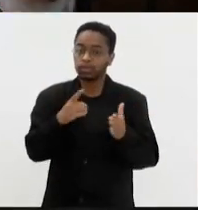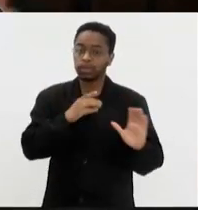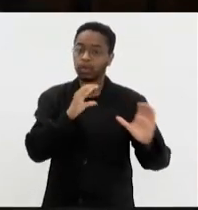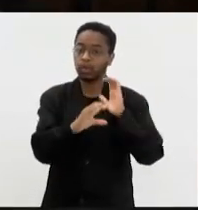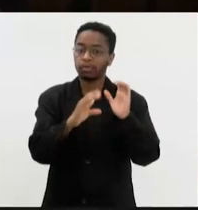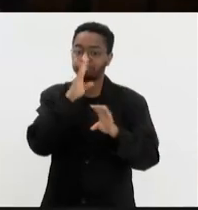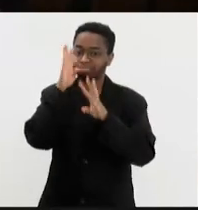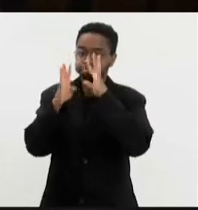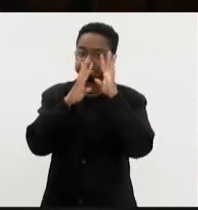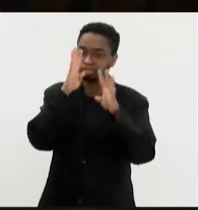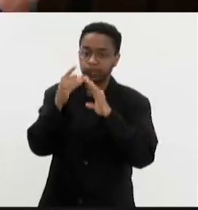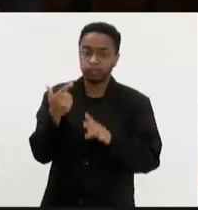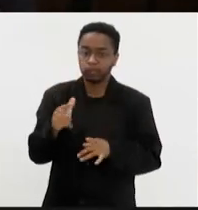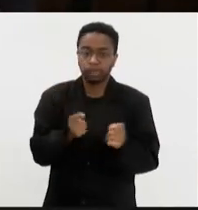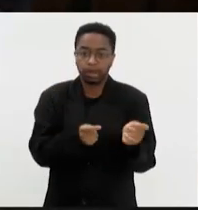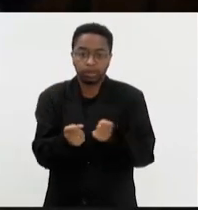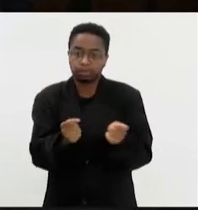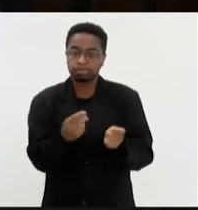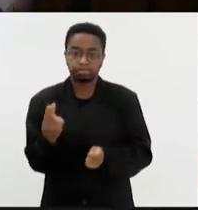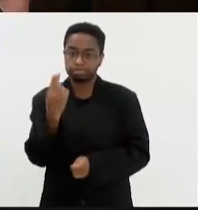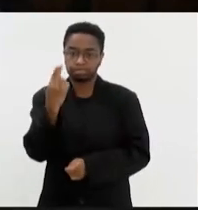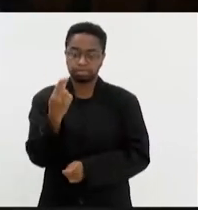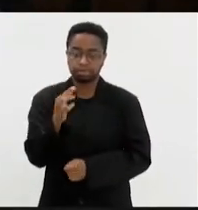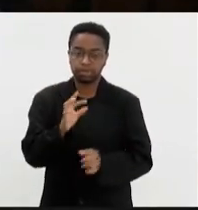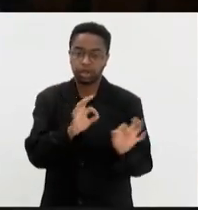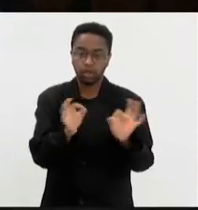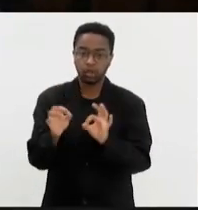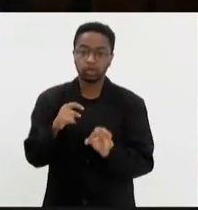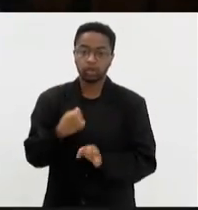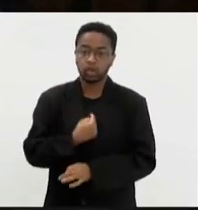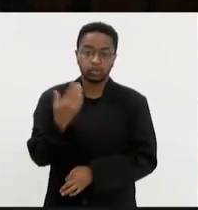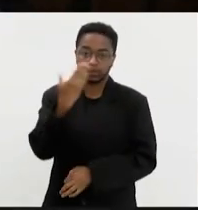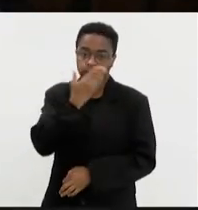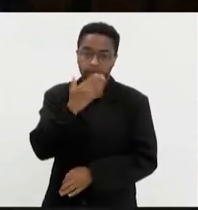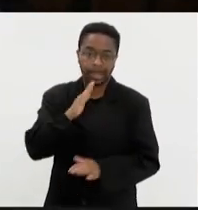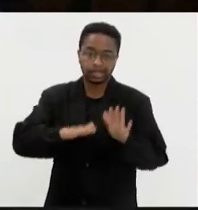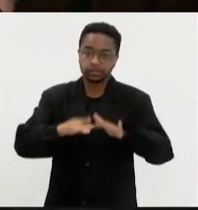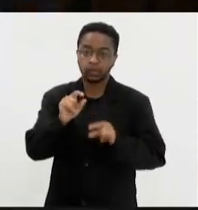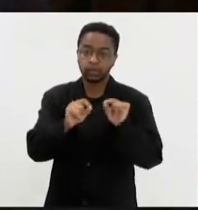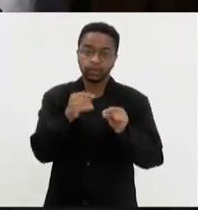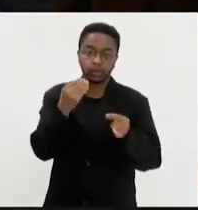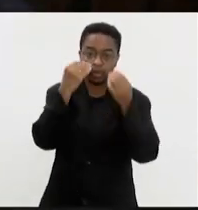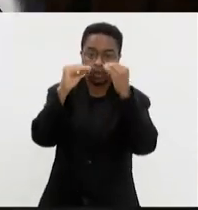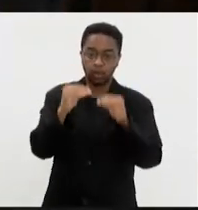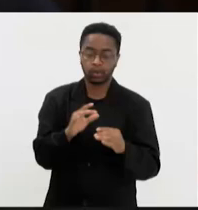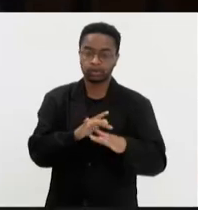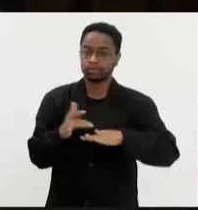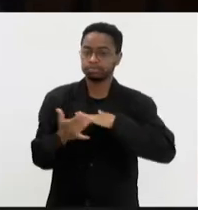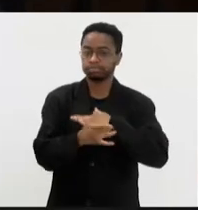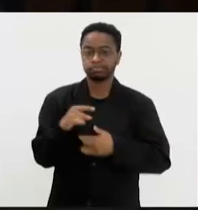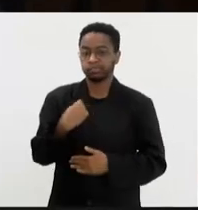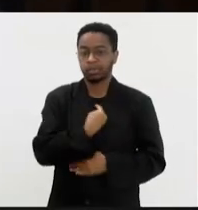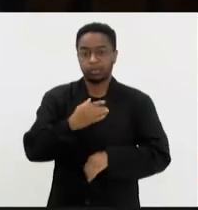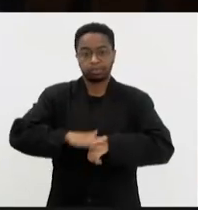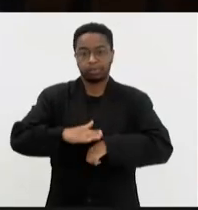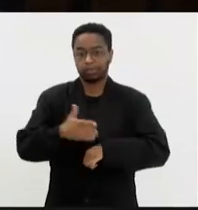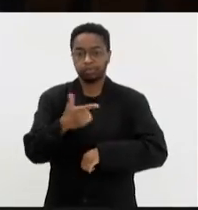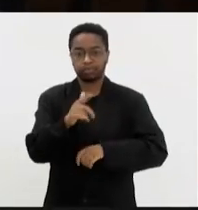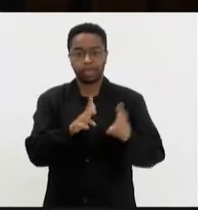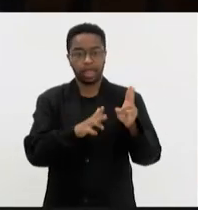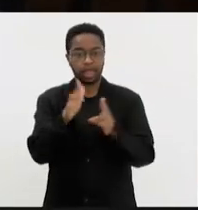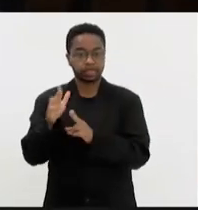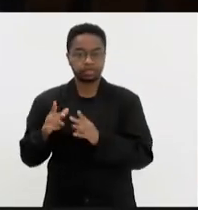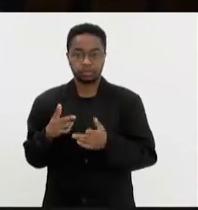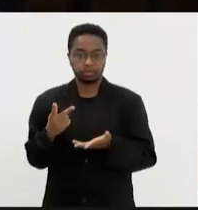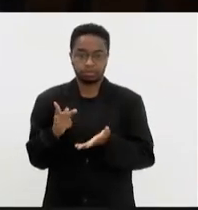absolutamente sem mediação então às vezes nem nós lemos o que nós estamos postando nas redes né nem nós mesmos fazemos nossa própria edição tal